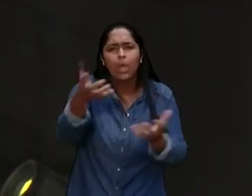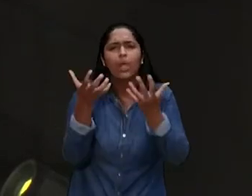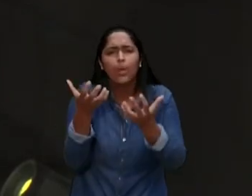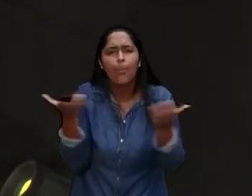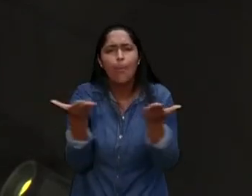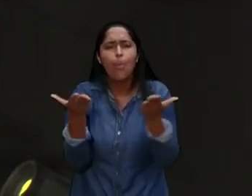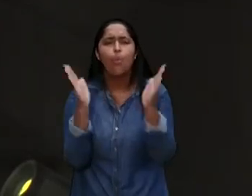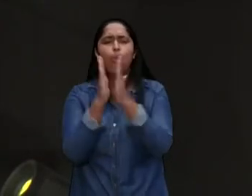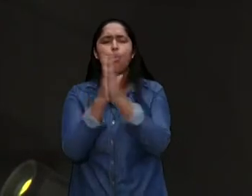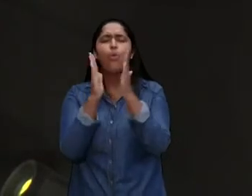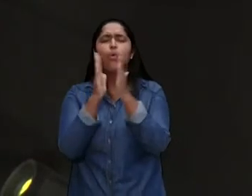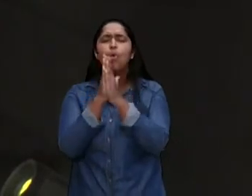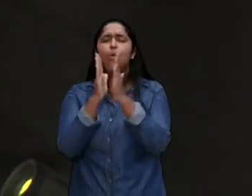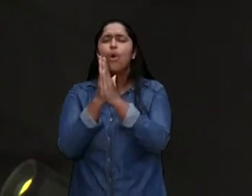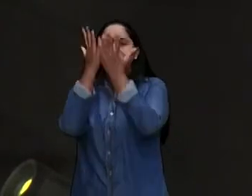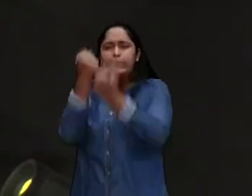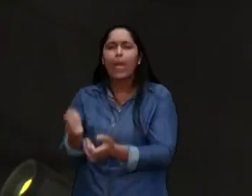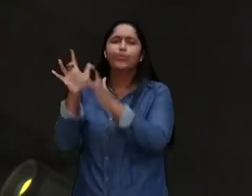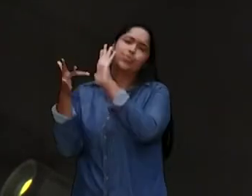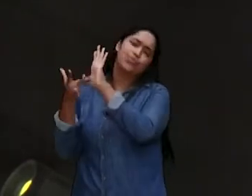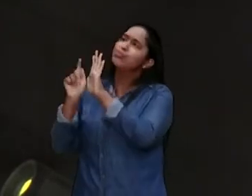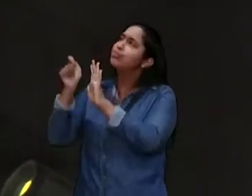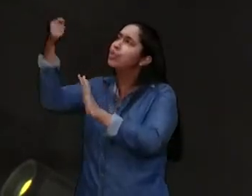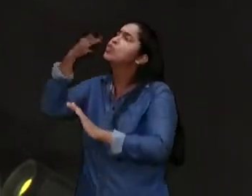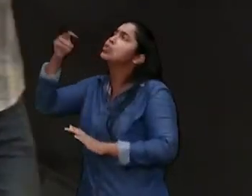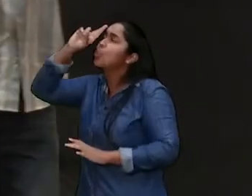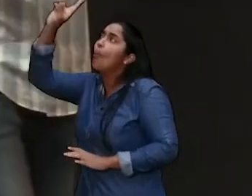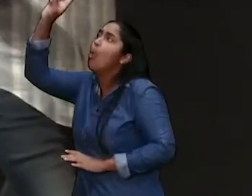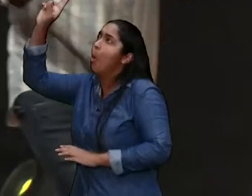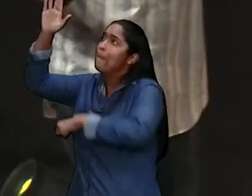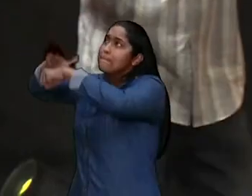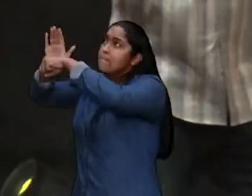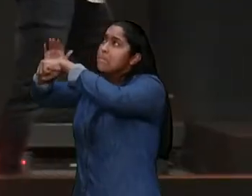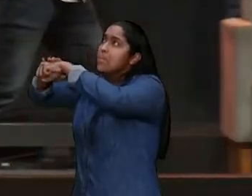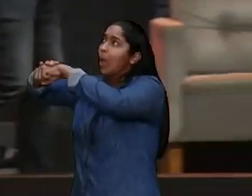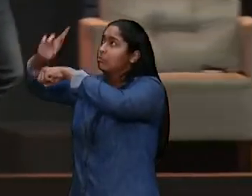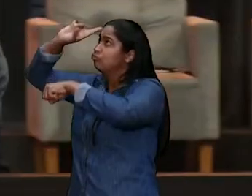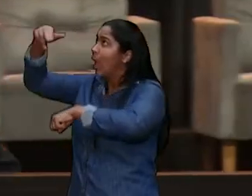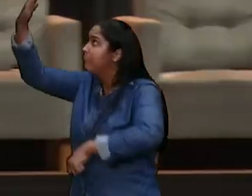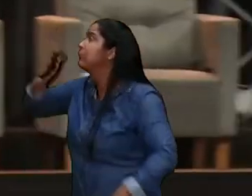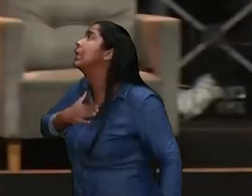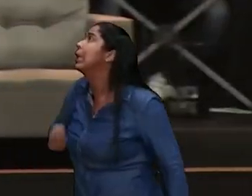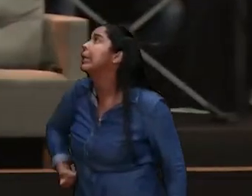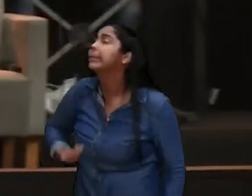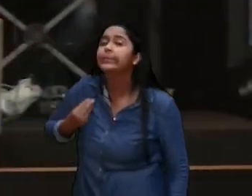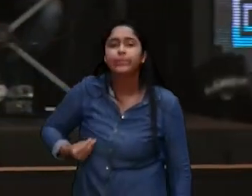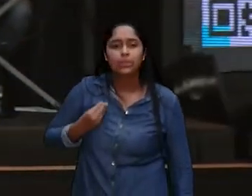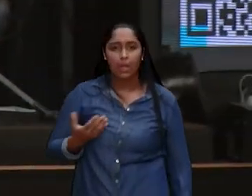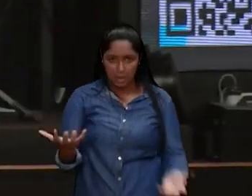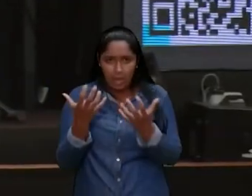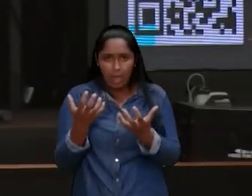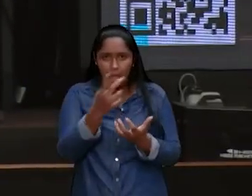confessando Jesus como Senhor da sua vida pedindo perdão de seus pecados você em casa não quer fazer isso pedi perdão dos seus